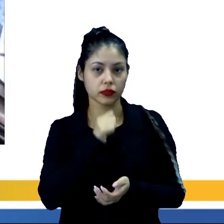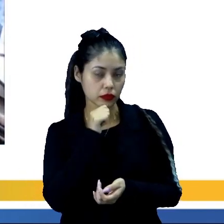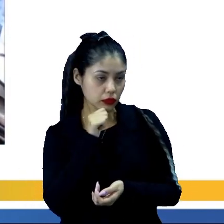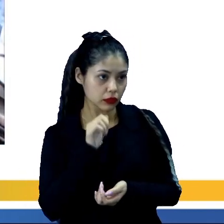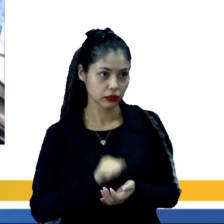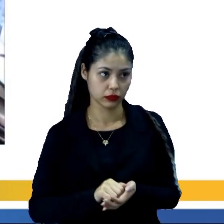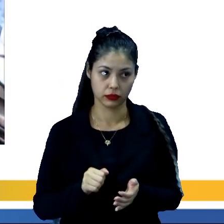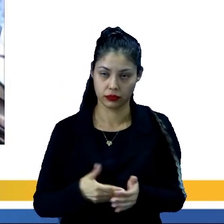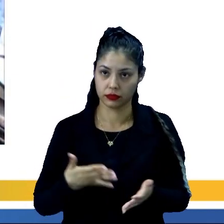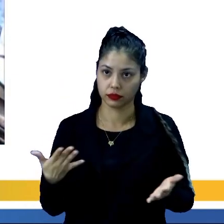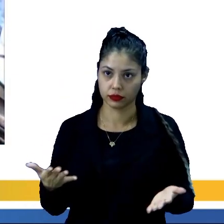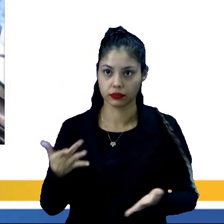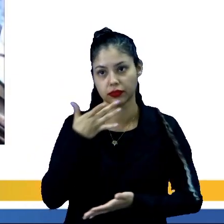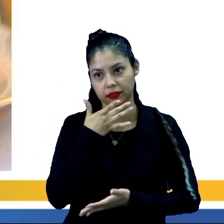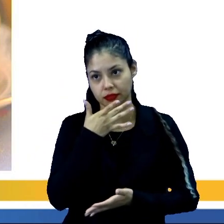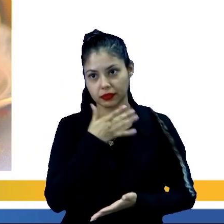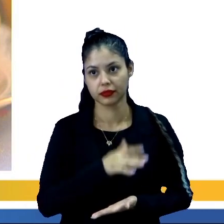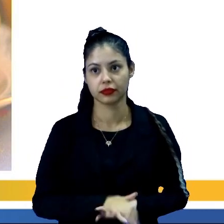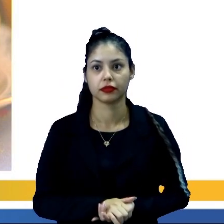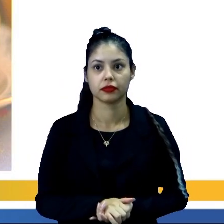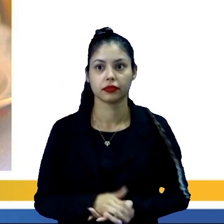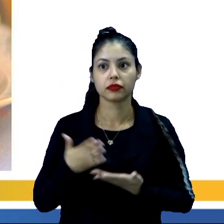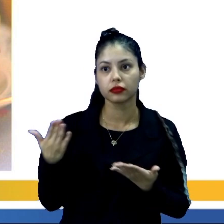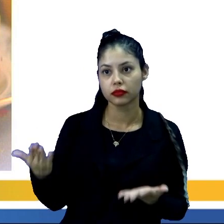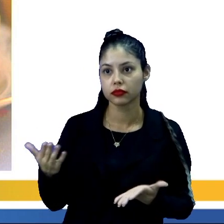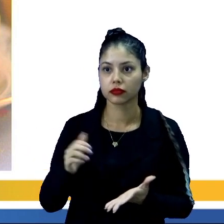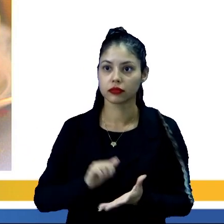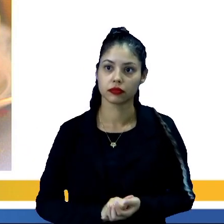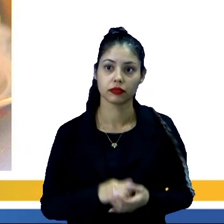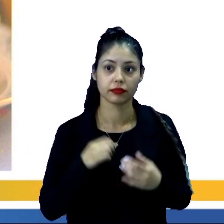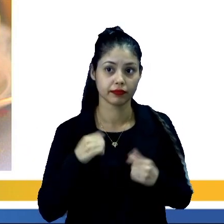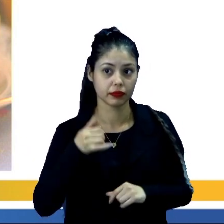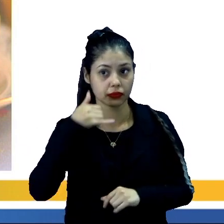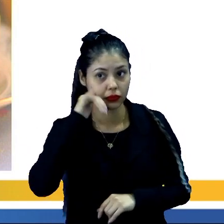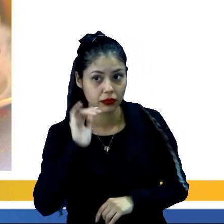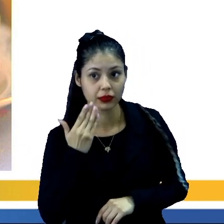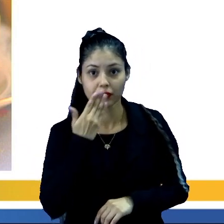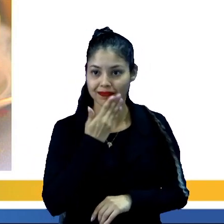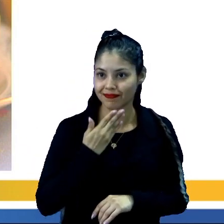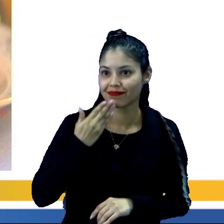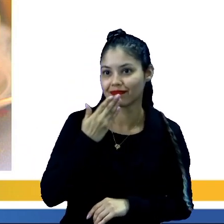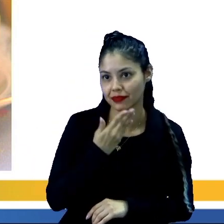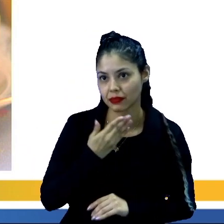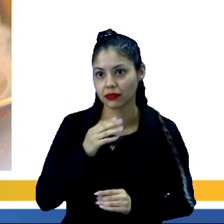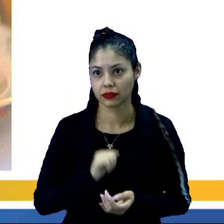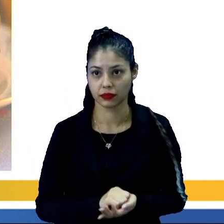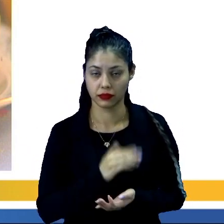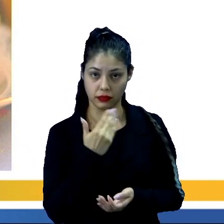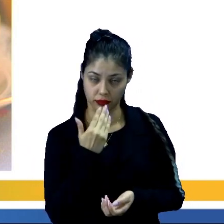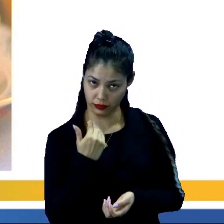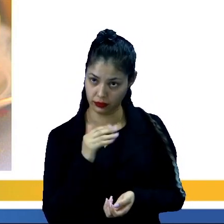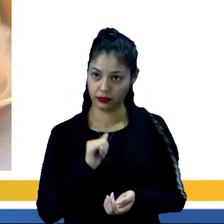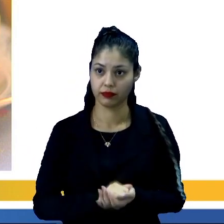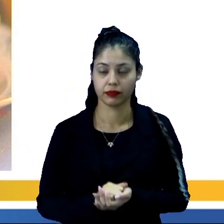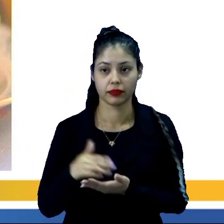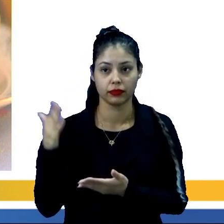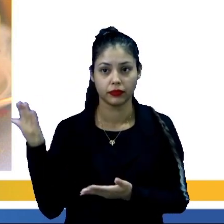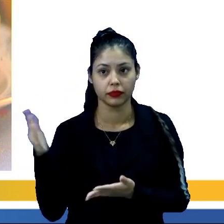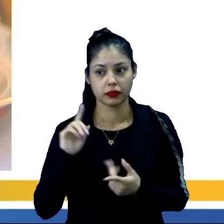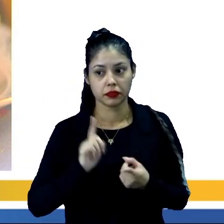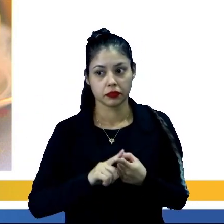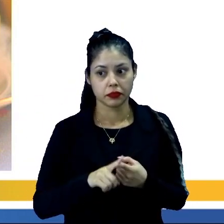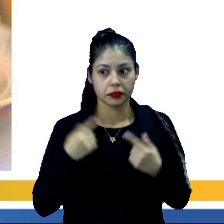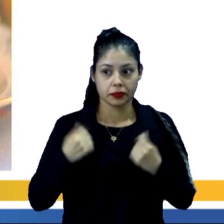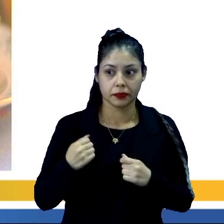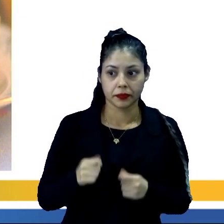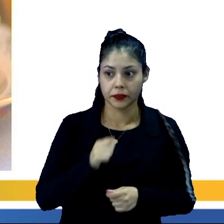embora elas sejam muito gostosas, né, gente? E também é necessário evitar os doces e os alimentos calóricos, né?